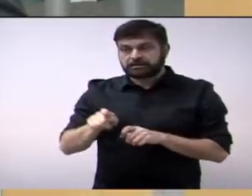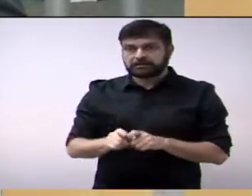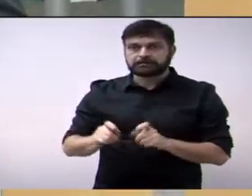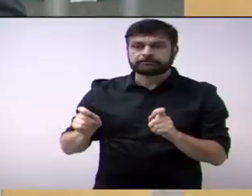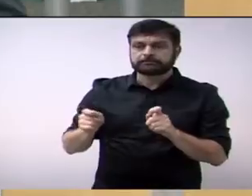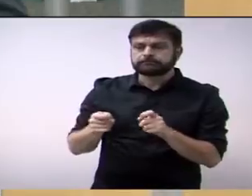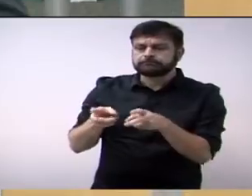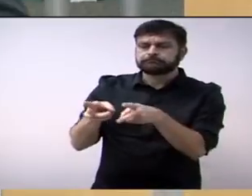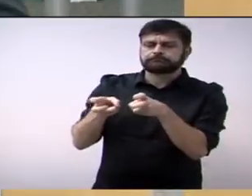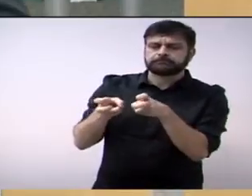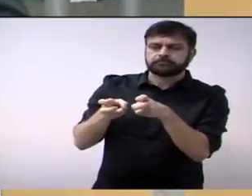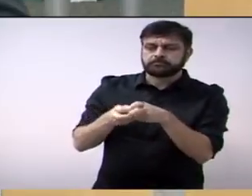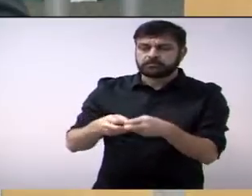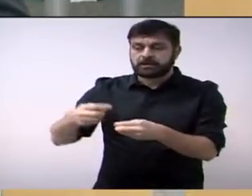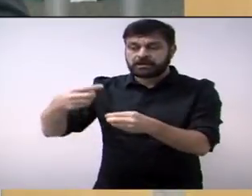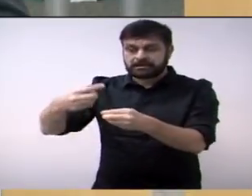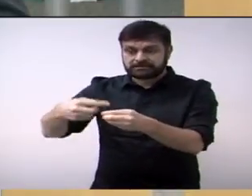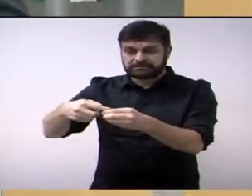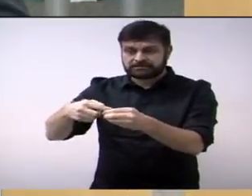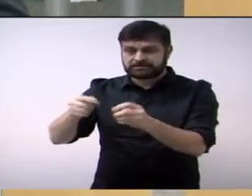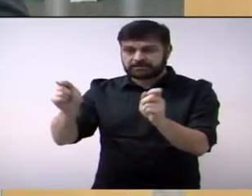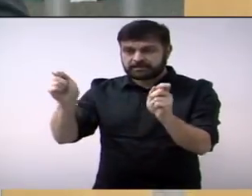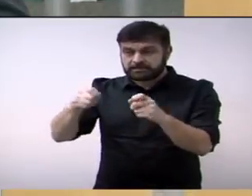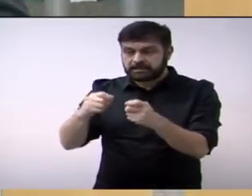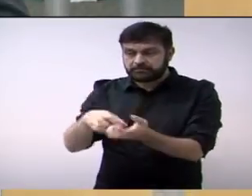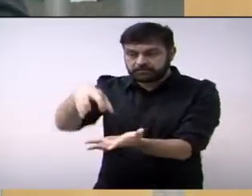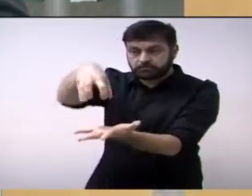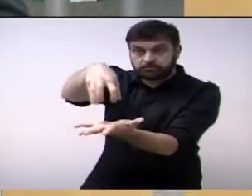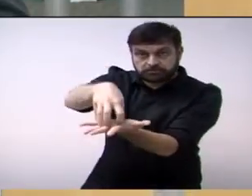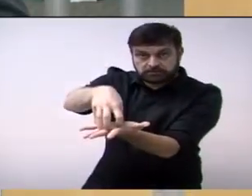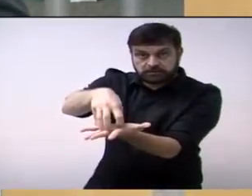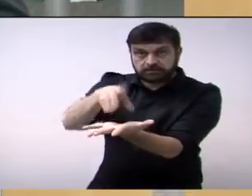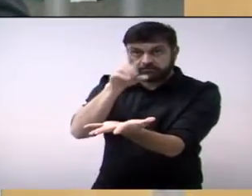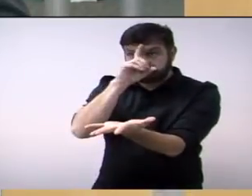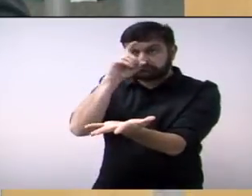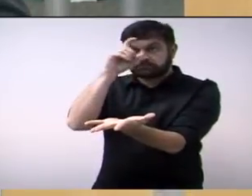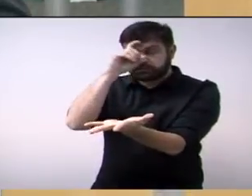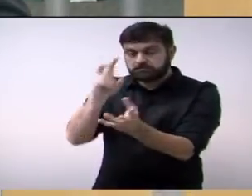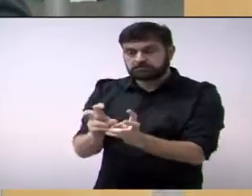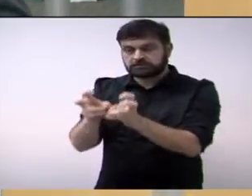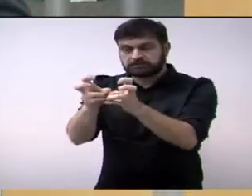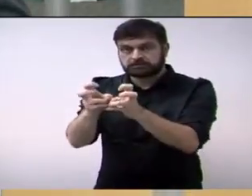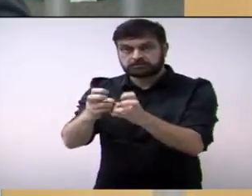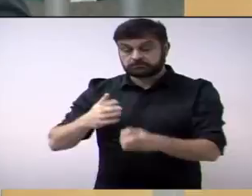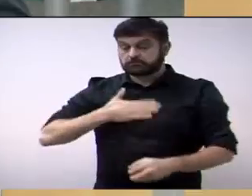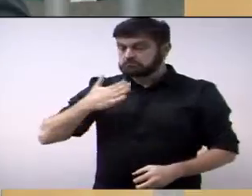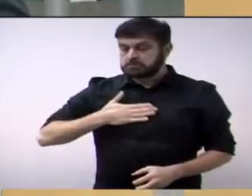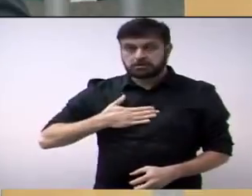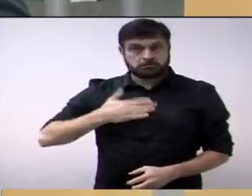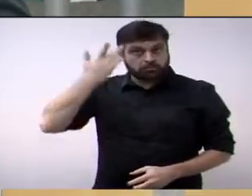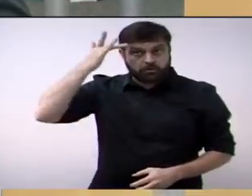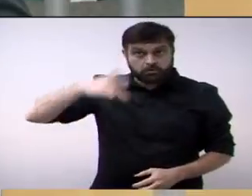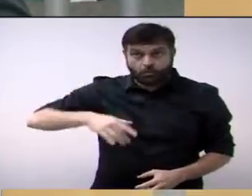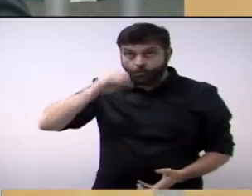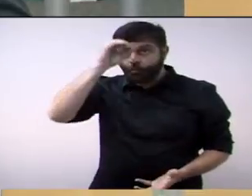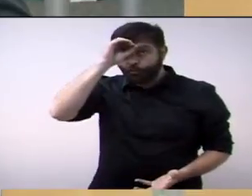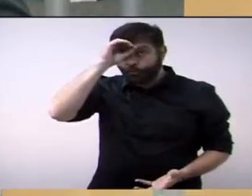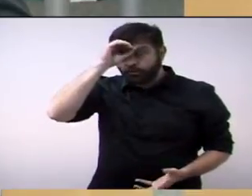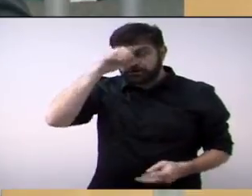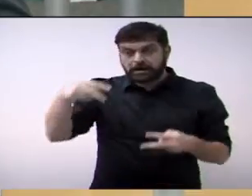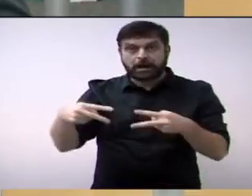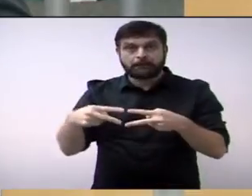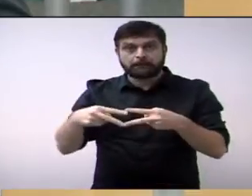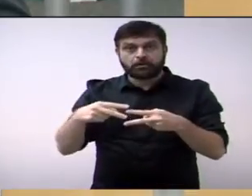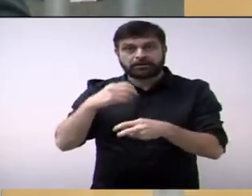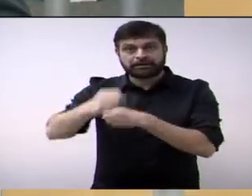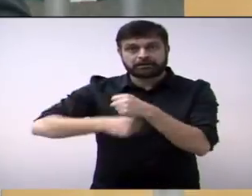cada município em receber esta entidade, que é o Hospital do Câncer de Barretos. E, para minha surpresa, eu não sabia, Paulínia, no último